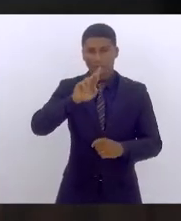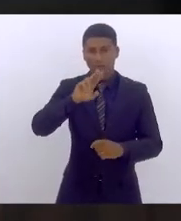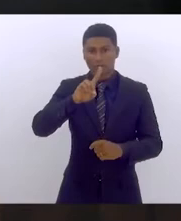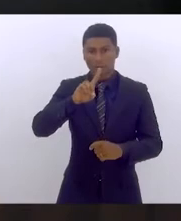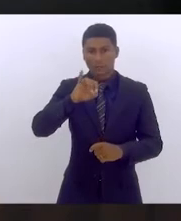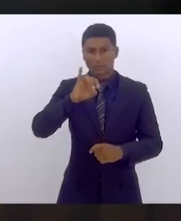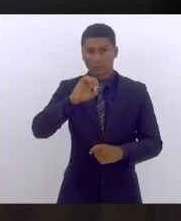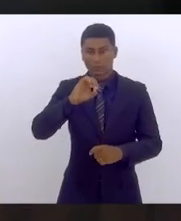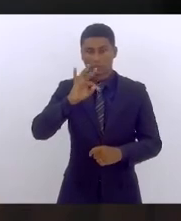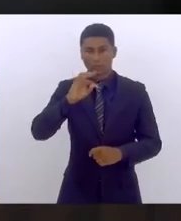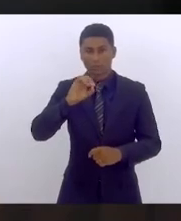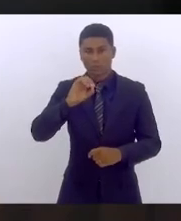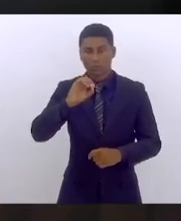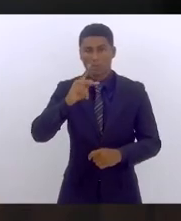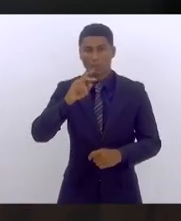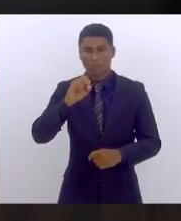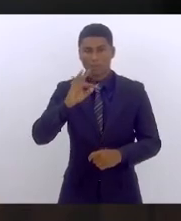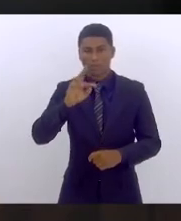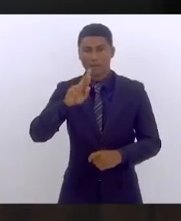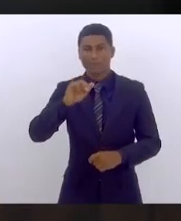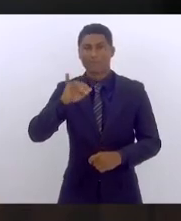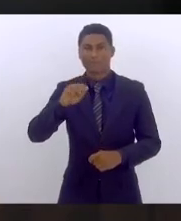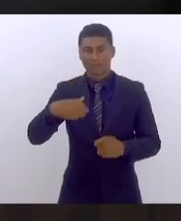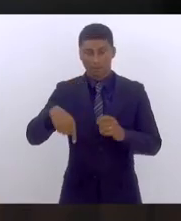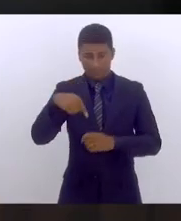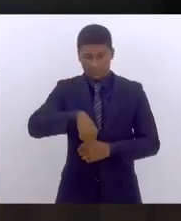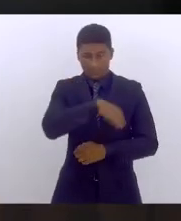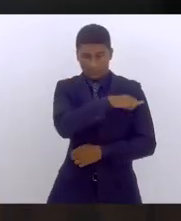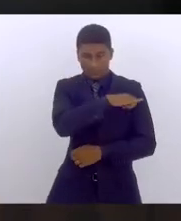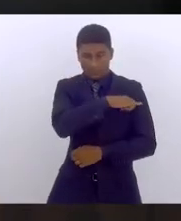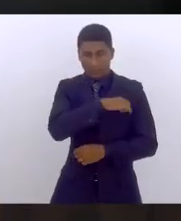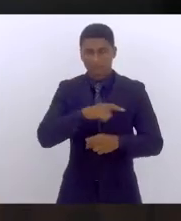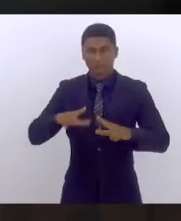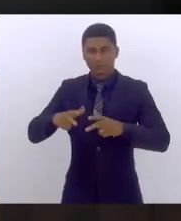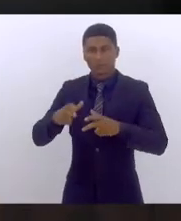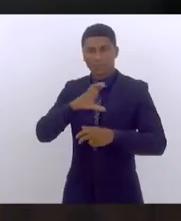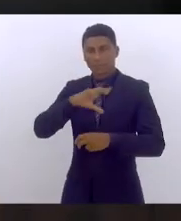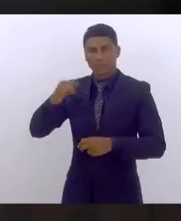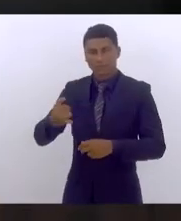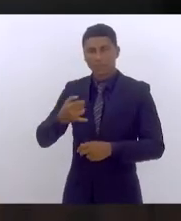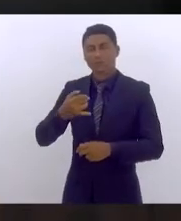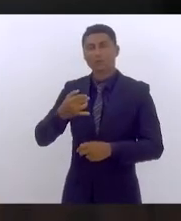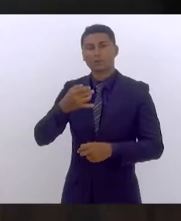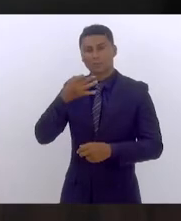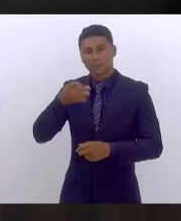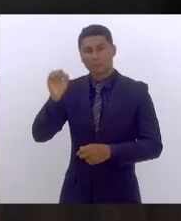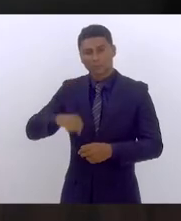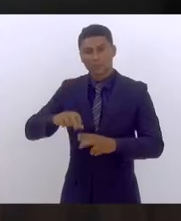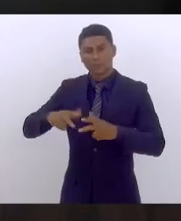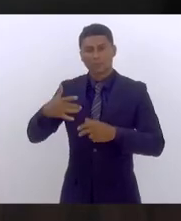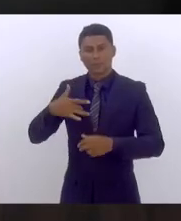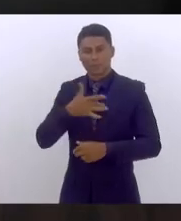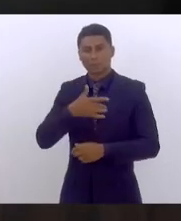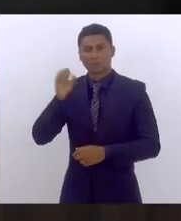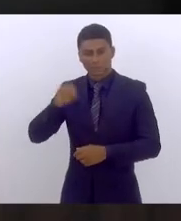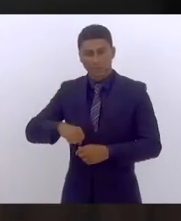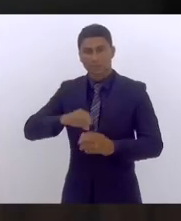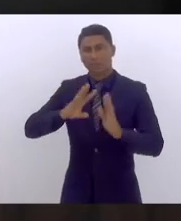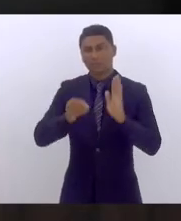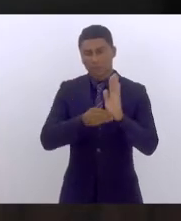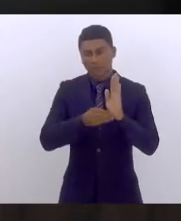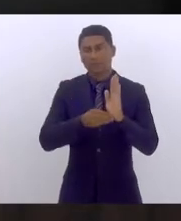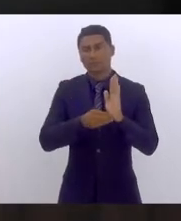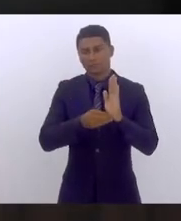cardiotocografia no Estado do Rio de Janeiro. Pareceres das comissões de Constituição e Justiça pela constitucionalidade e saúde favorável com emenda.